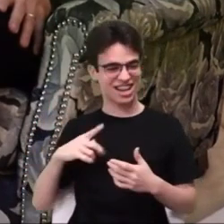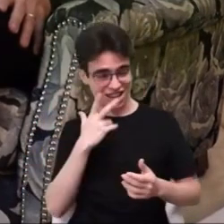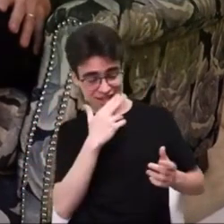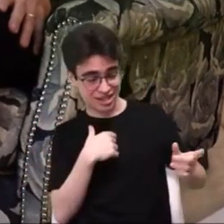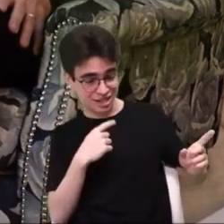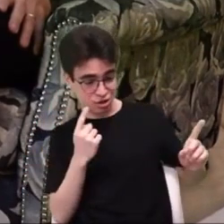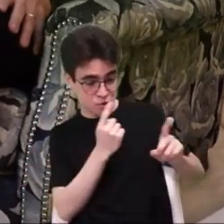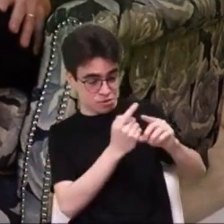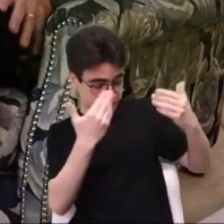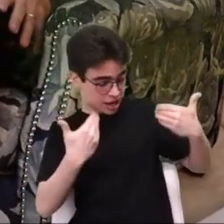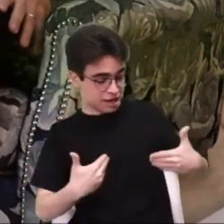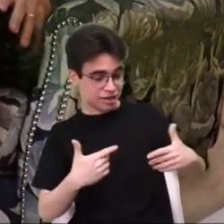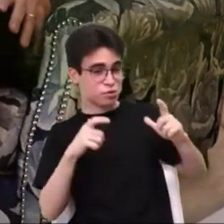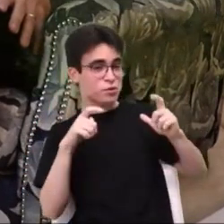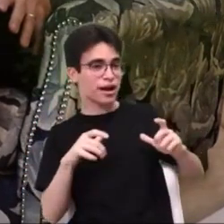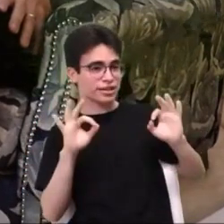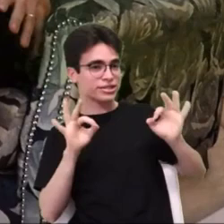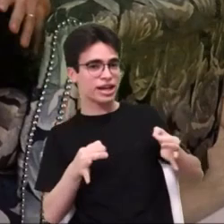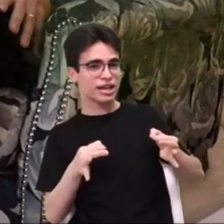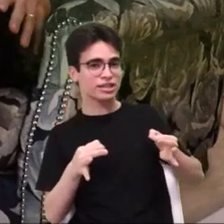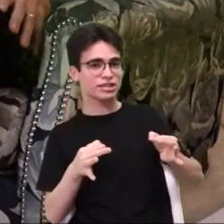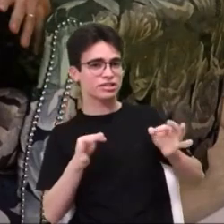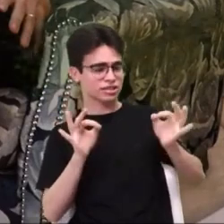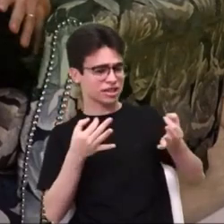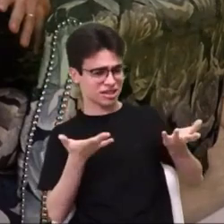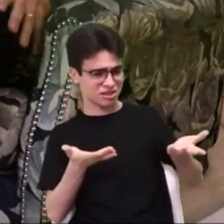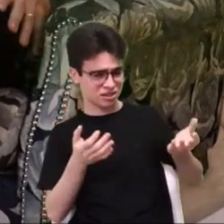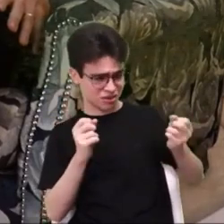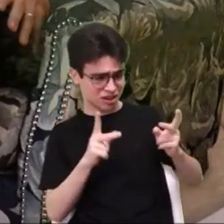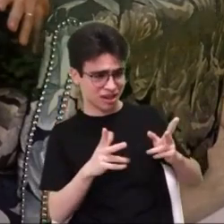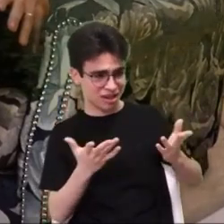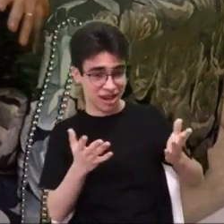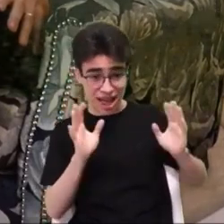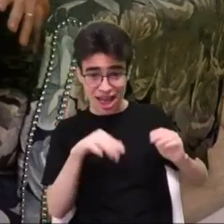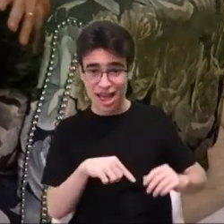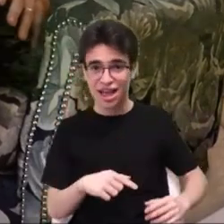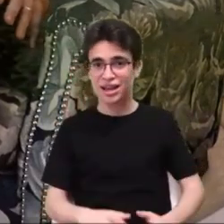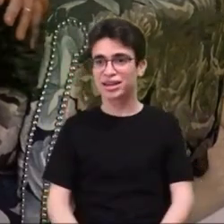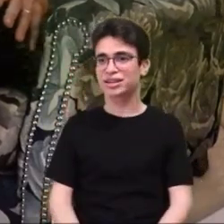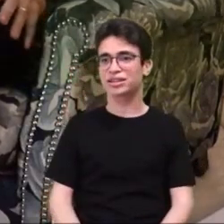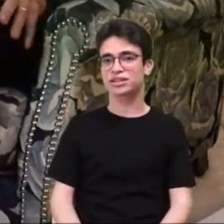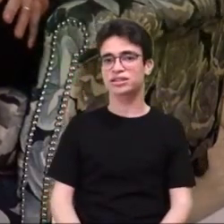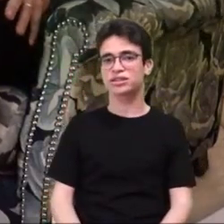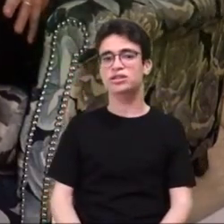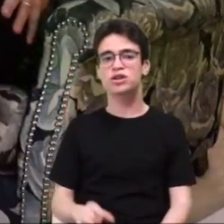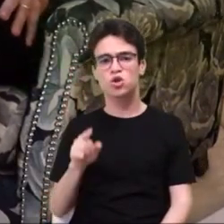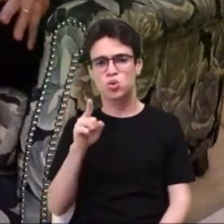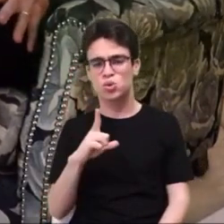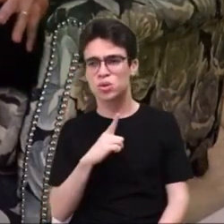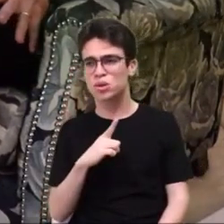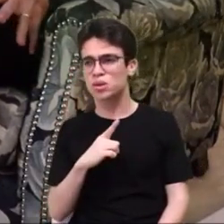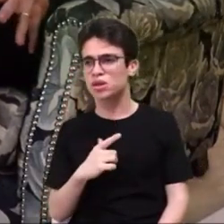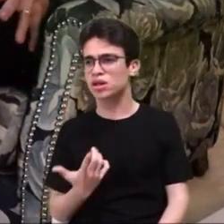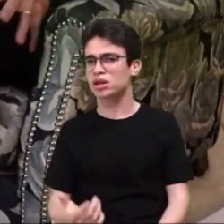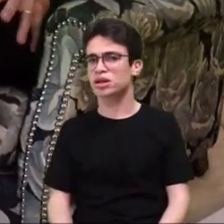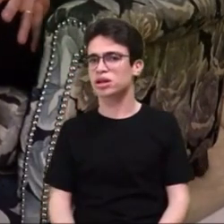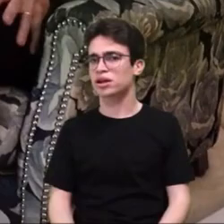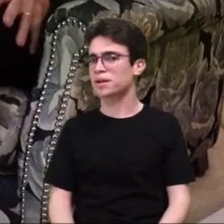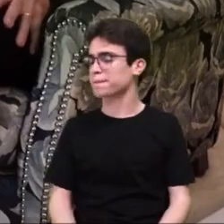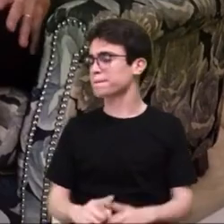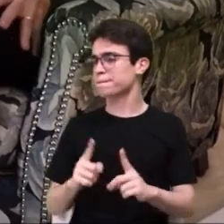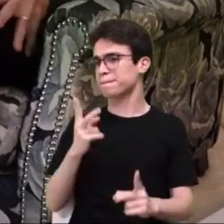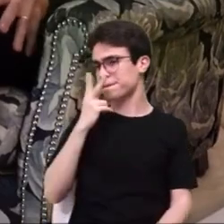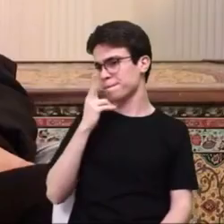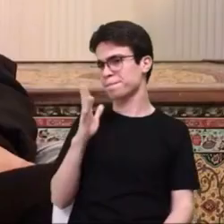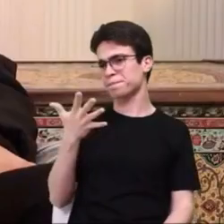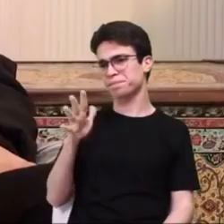Achei meu lugar, eu estou bem, é isso mesmo, tal, e pronto. Mas depois, ali eu devia estar